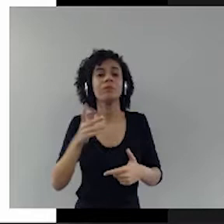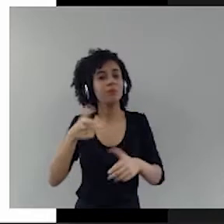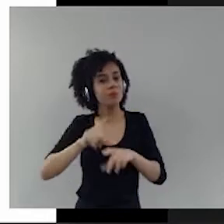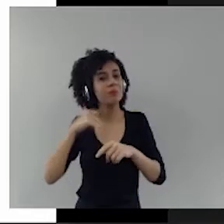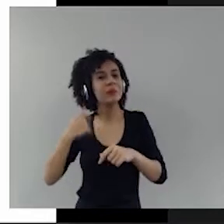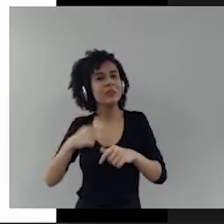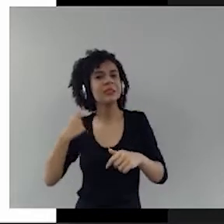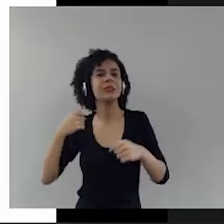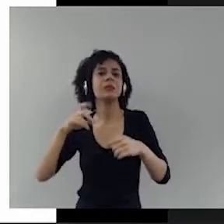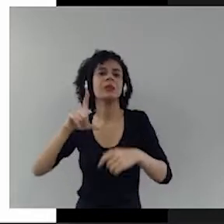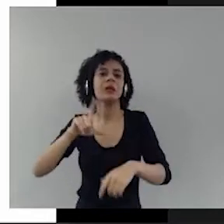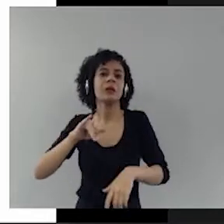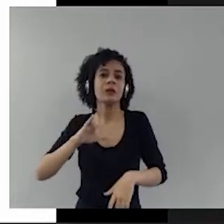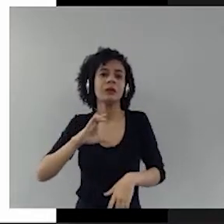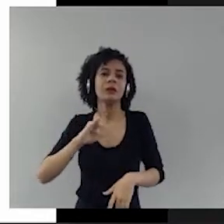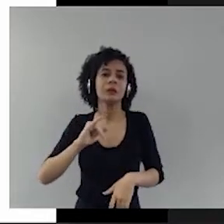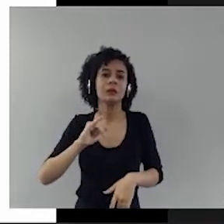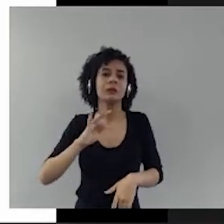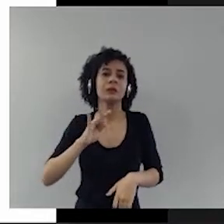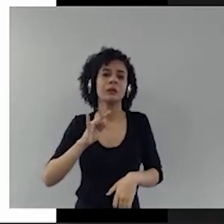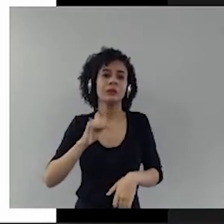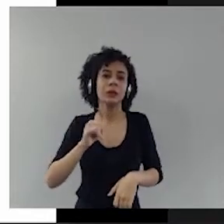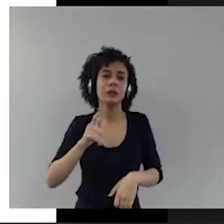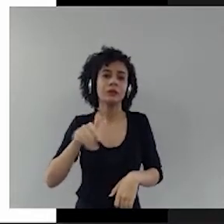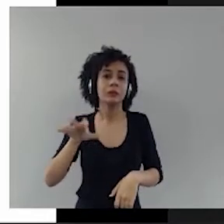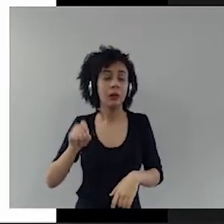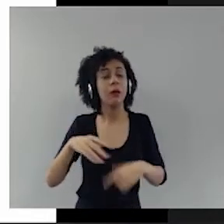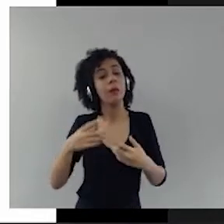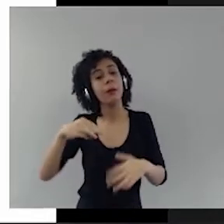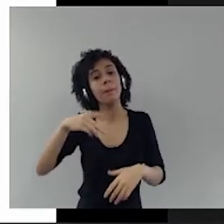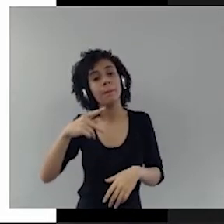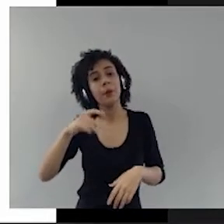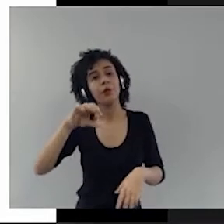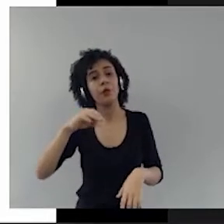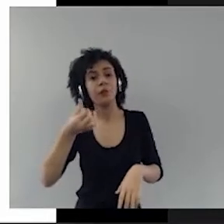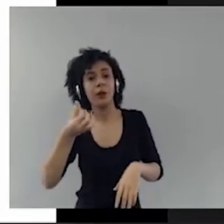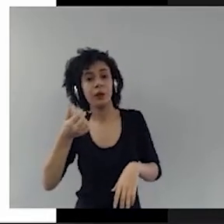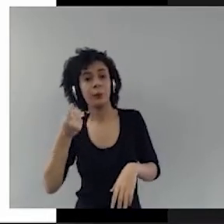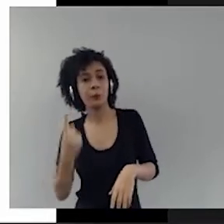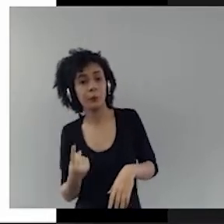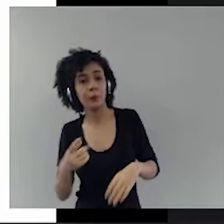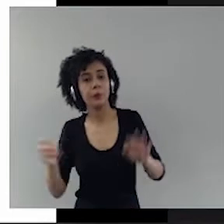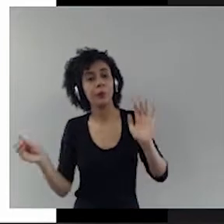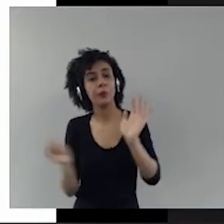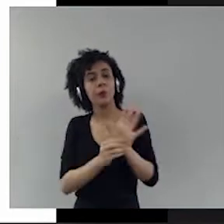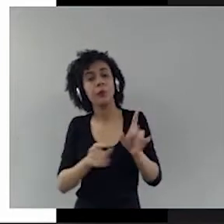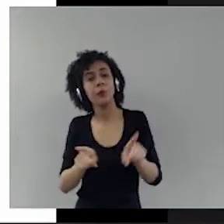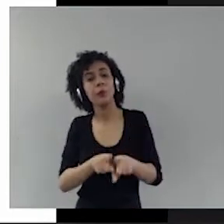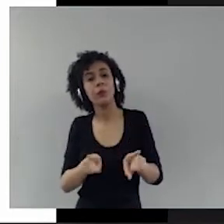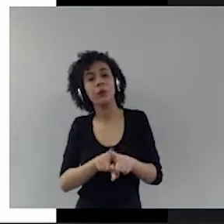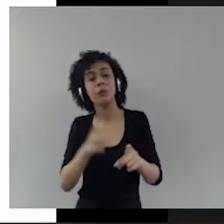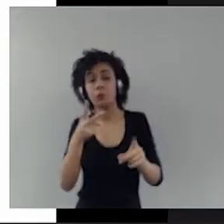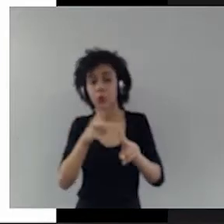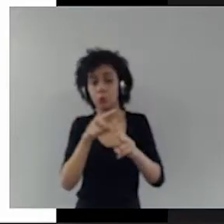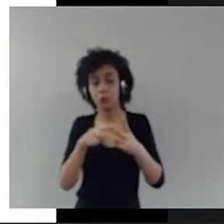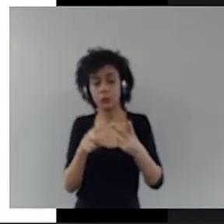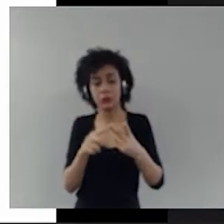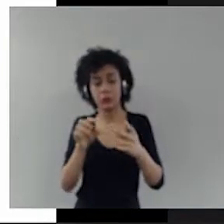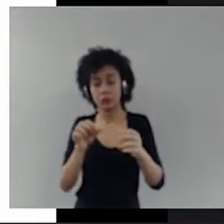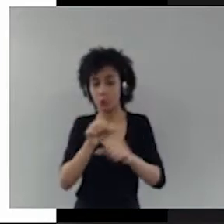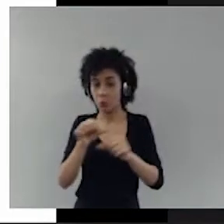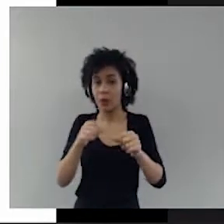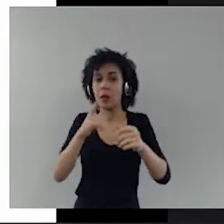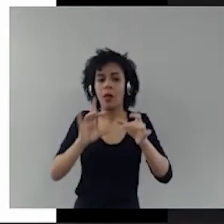licitação antes de finalmente mp9 61 introduziu duas mudanças que não estão